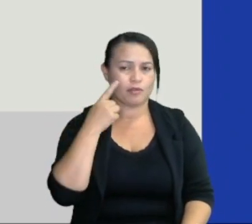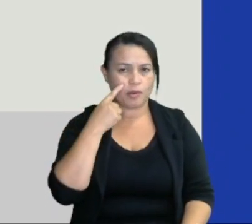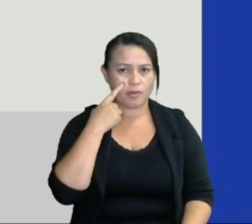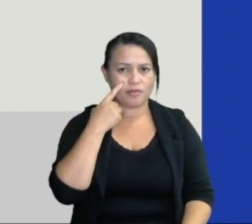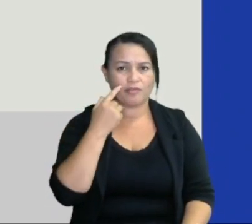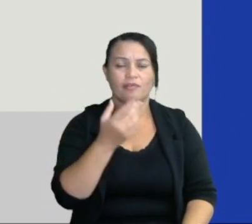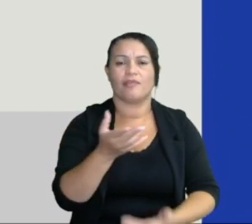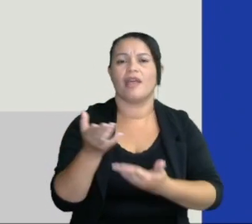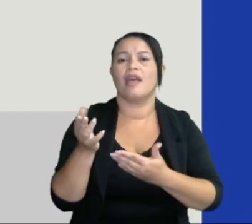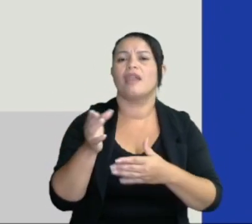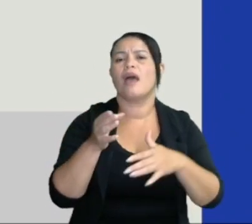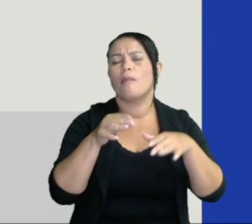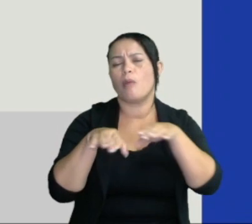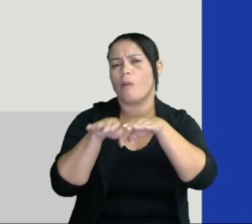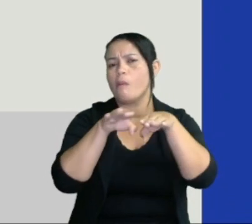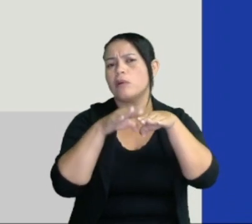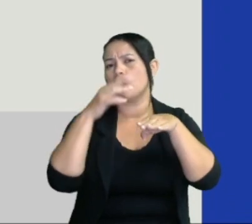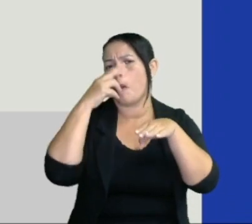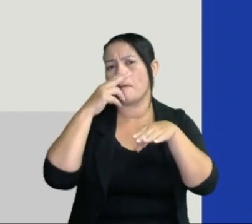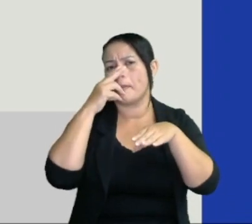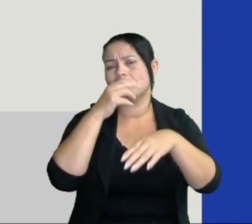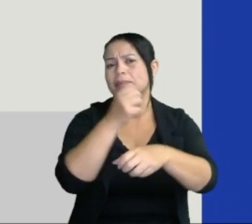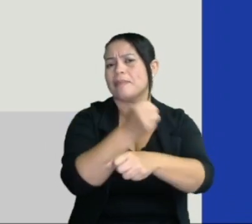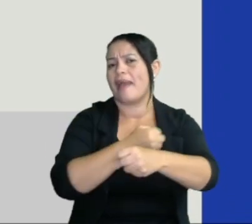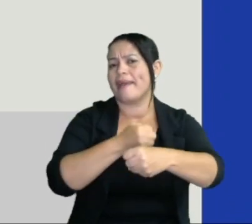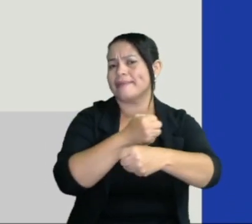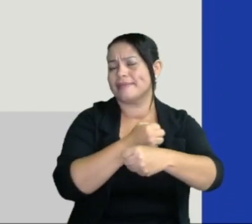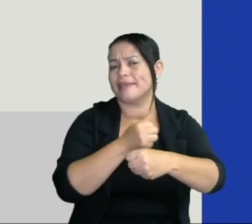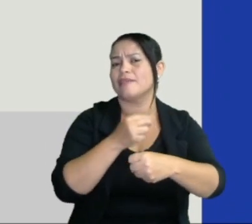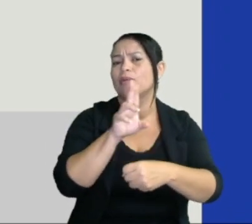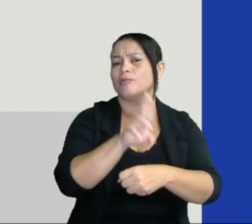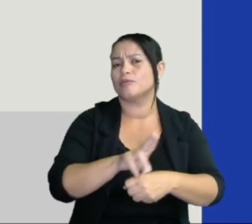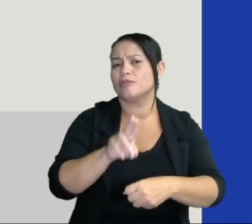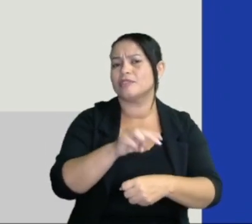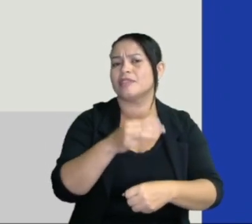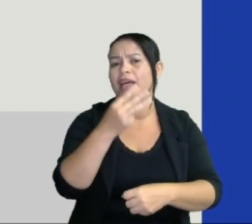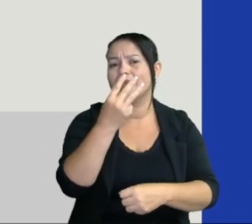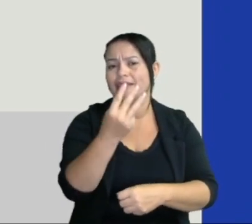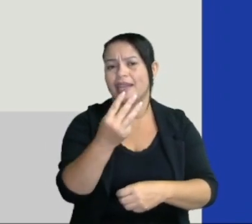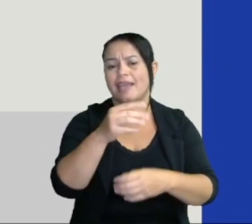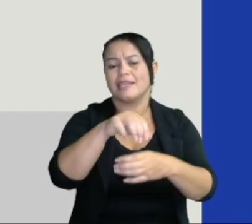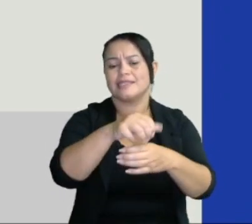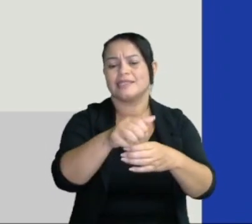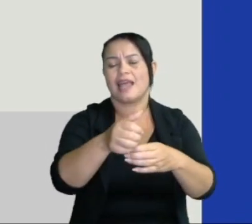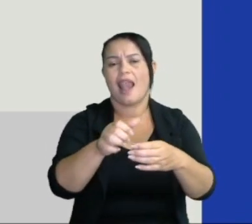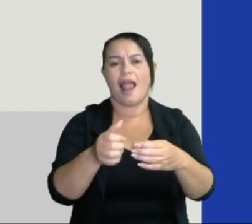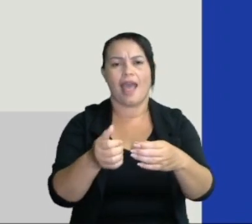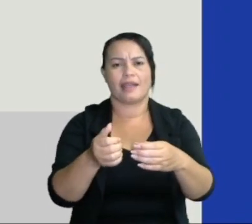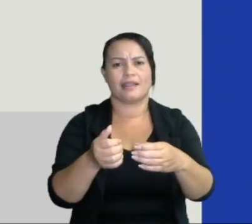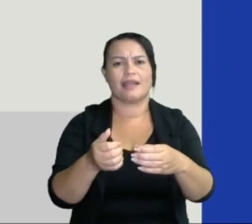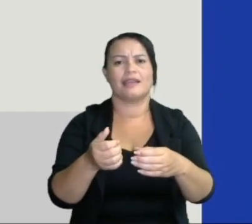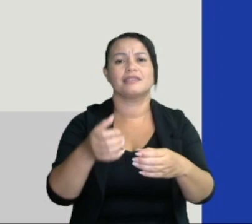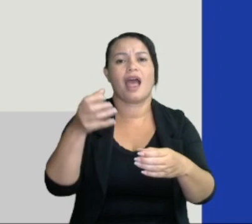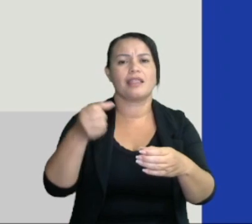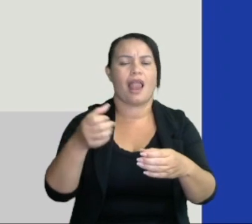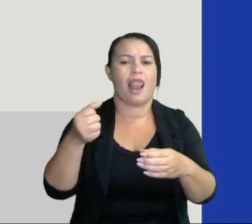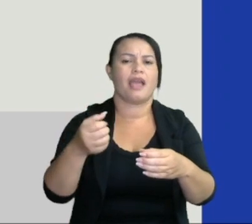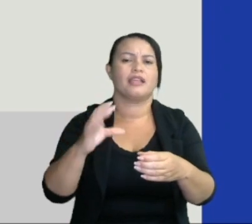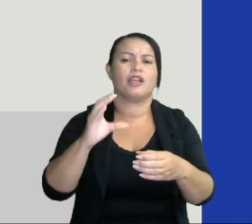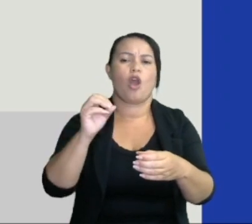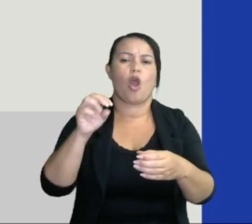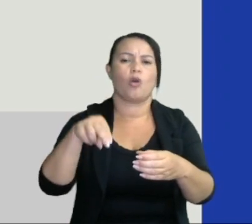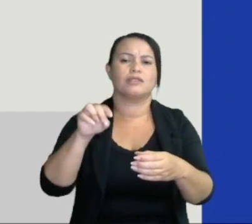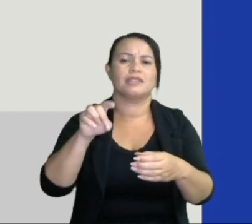a proporção com 3 receitas, nós vamos usar 3 latas de leite